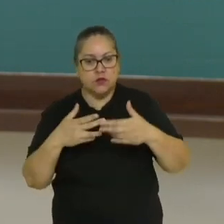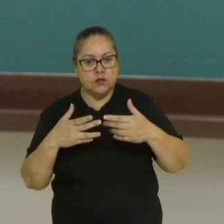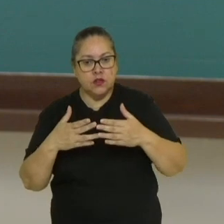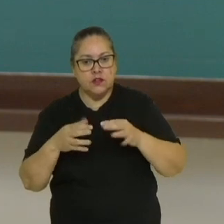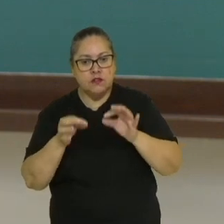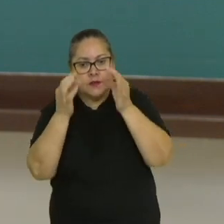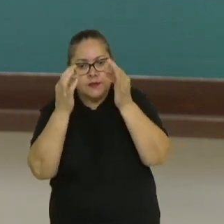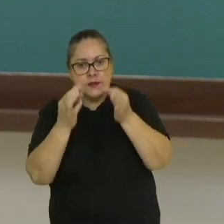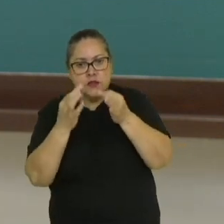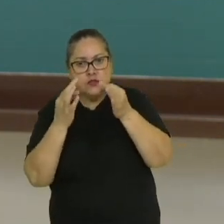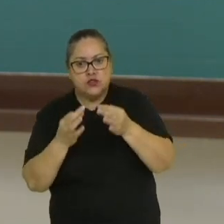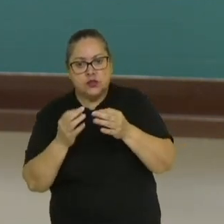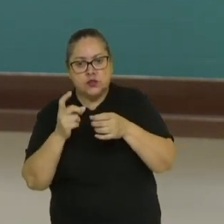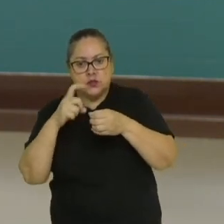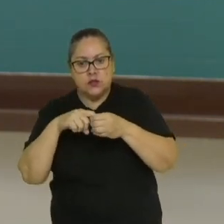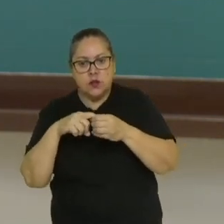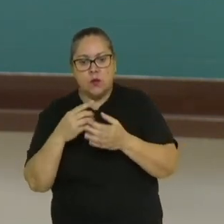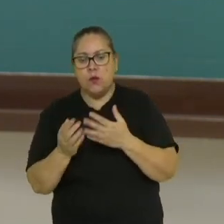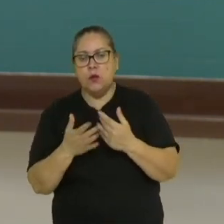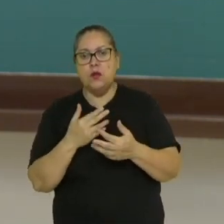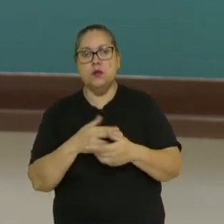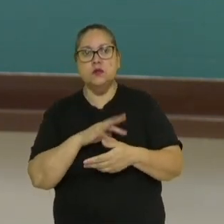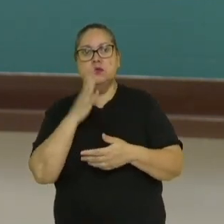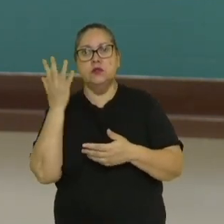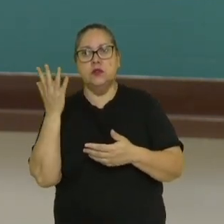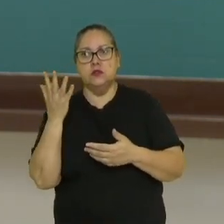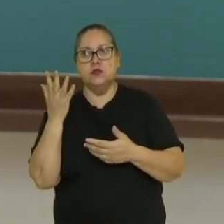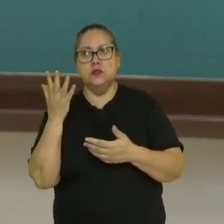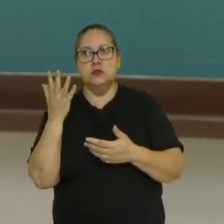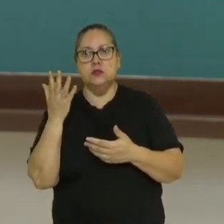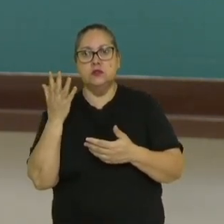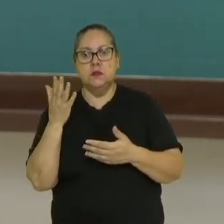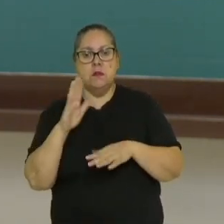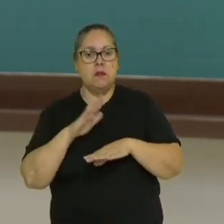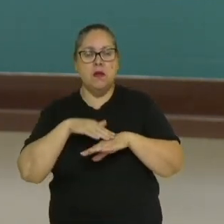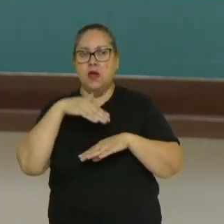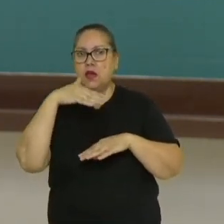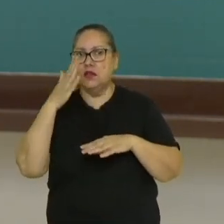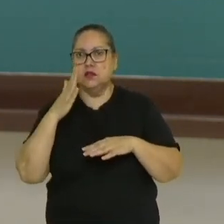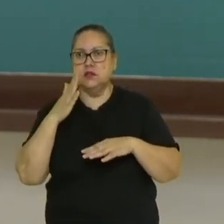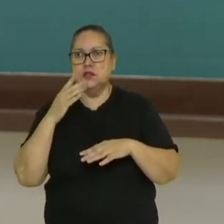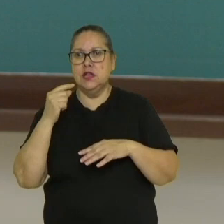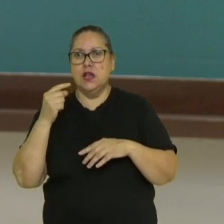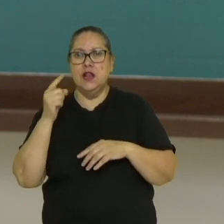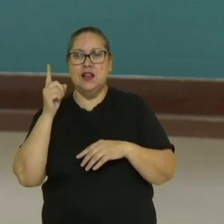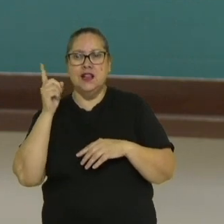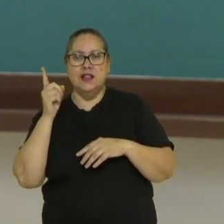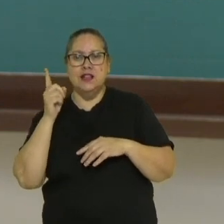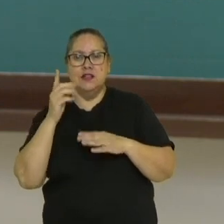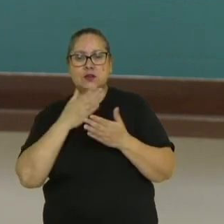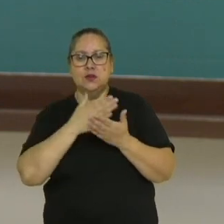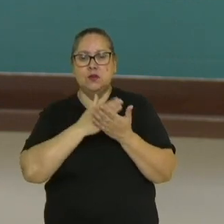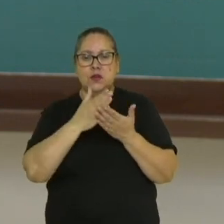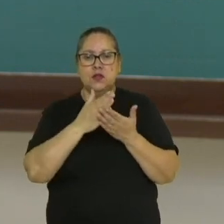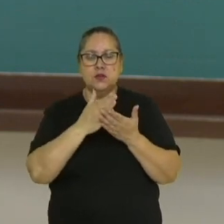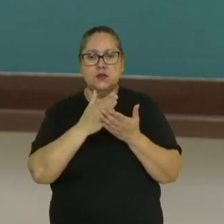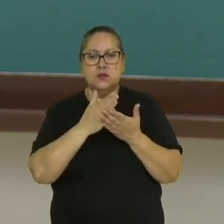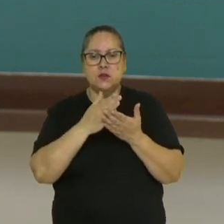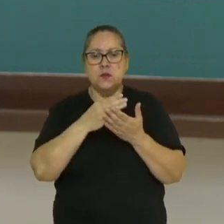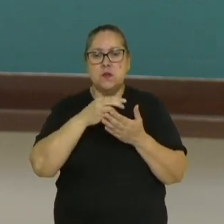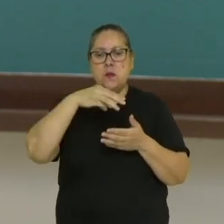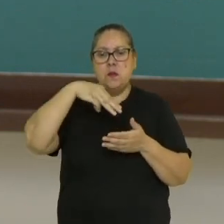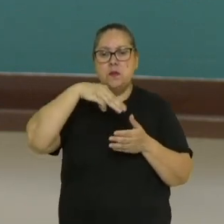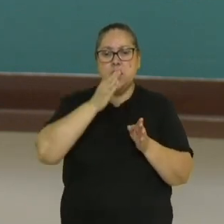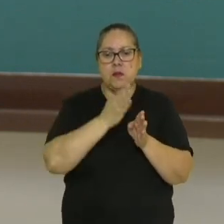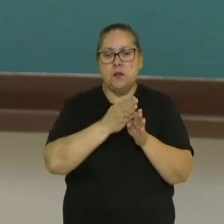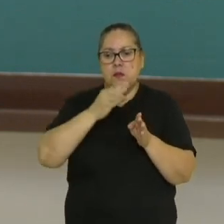funcionar certinhos. Qualquer coisa que aconteça demais, por exemplo, lá na mitose, ocorre mitose demais,